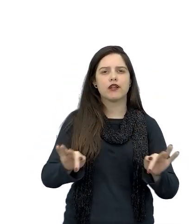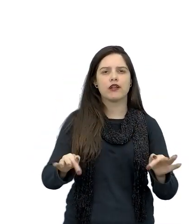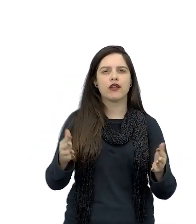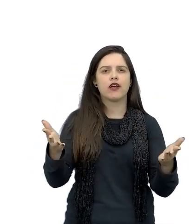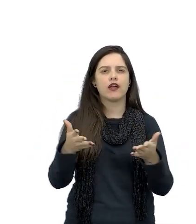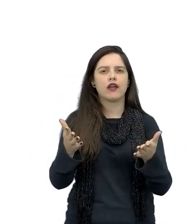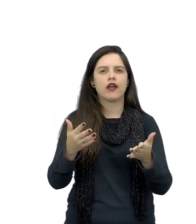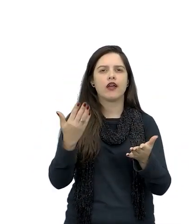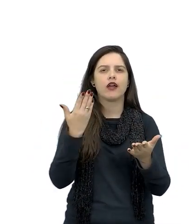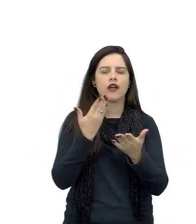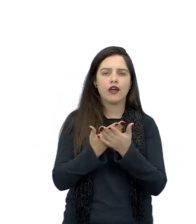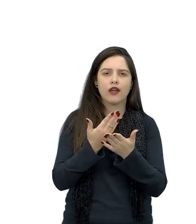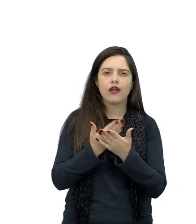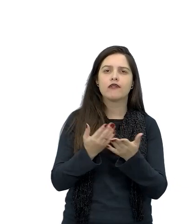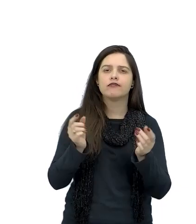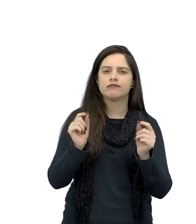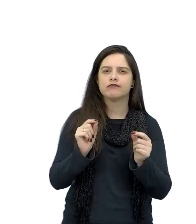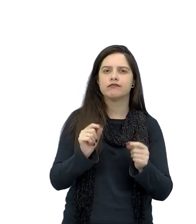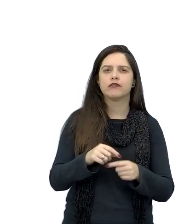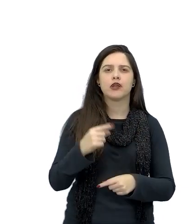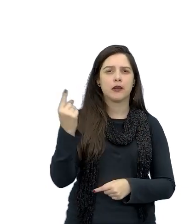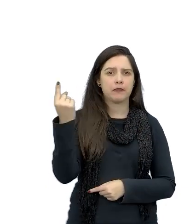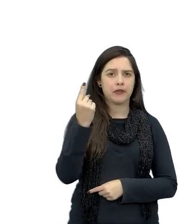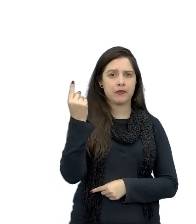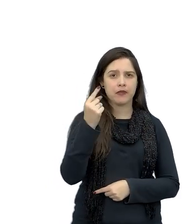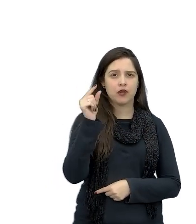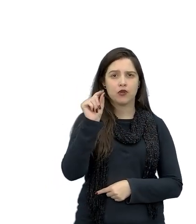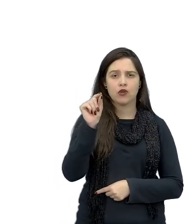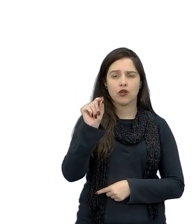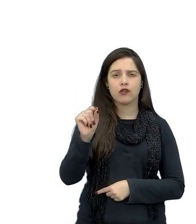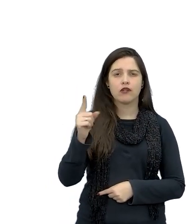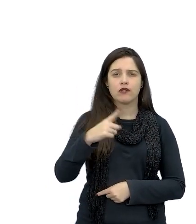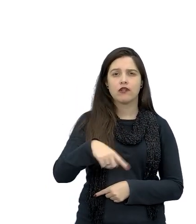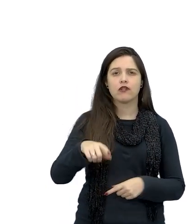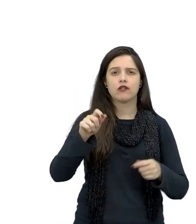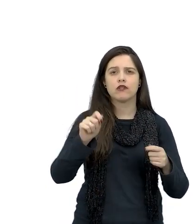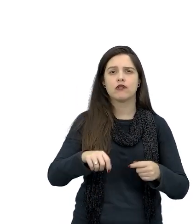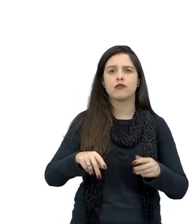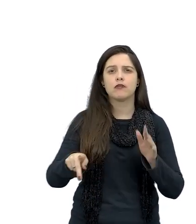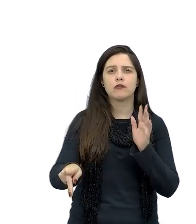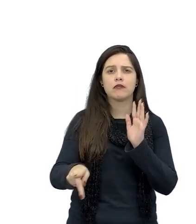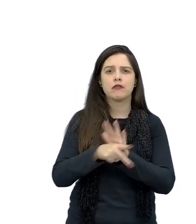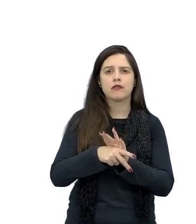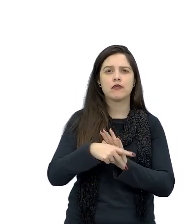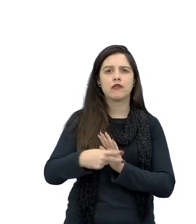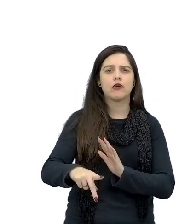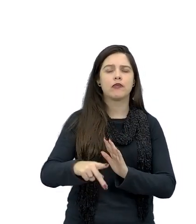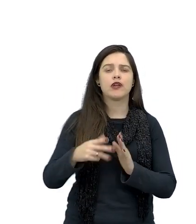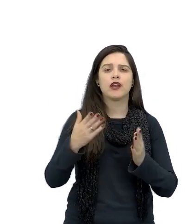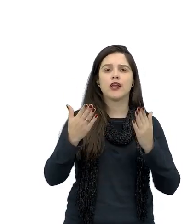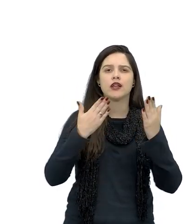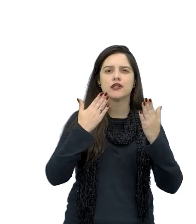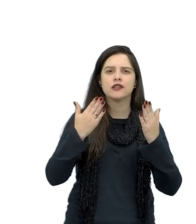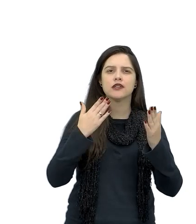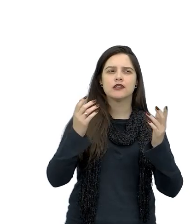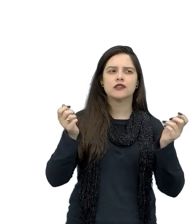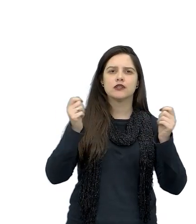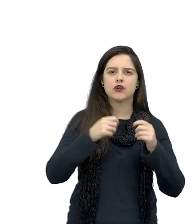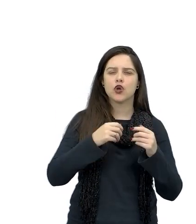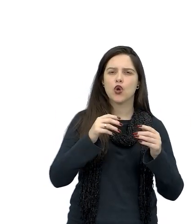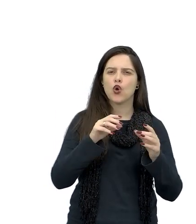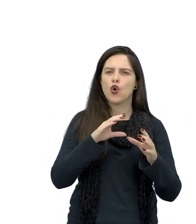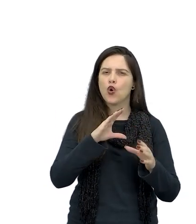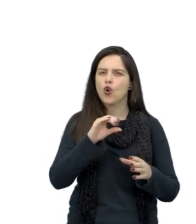agora com o olhar de leitores. Primeiramente, eles terão que ler o próprio texto e analisar. Ele está coerente